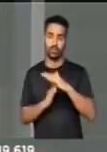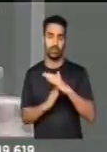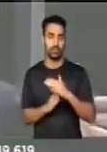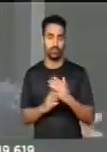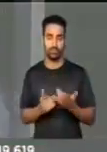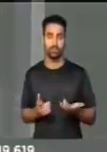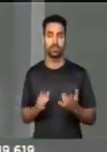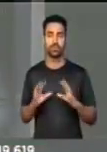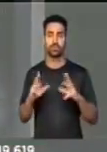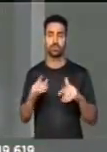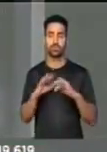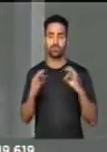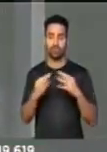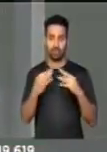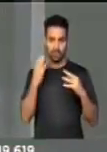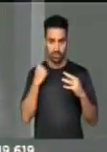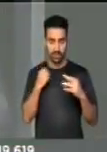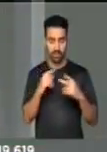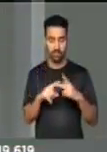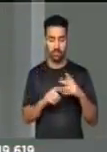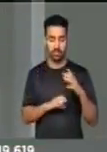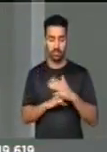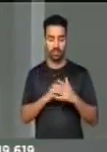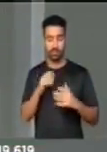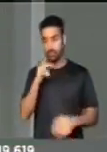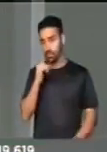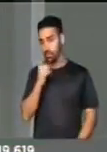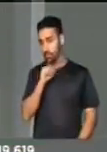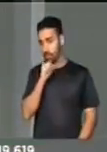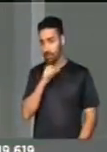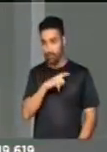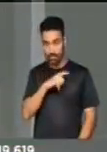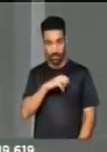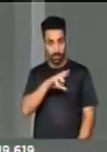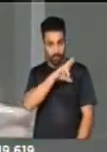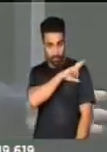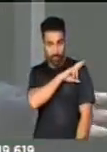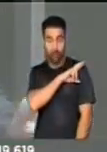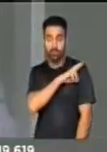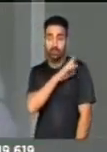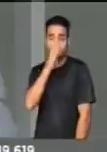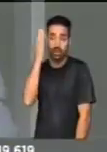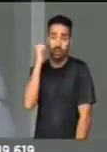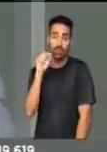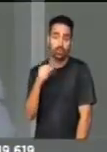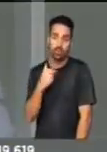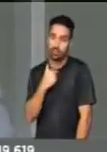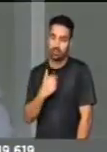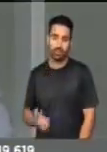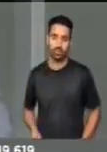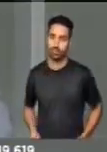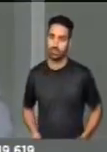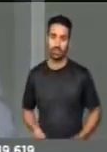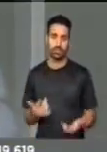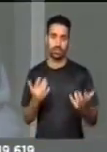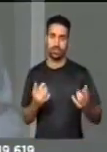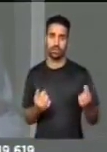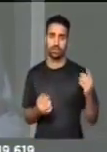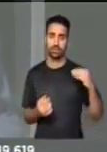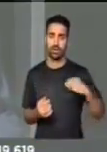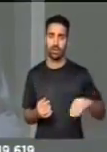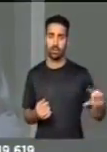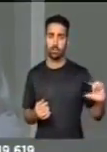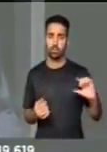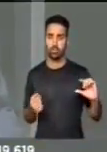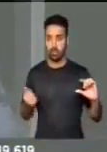sabe, todo empresário sabe, toda mãe, todo pai que tem responsabilidade sabe que ninguém pode gastar mais do que o que ganha. Porque no